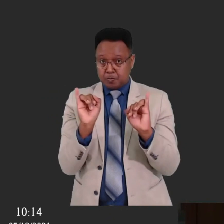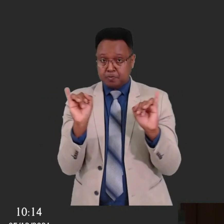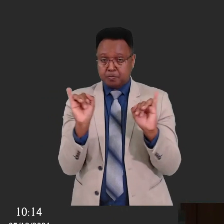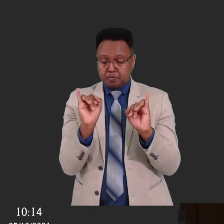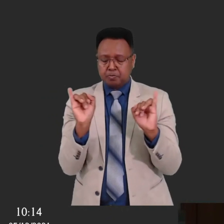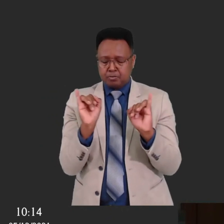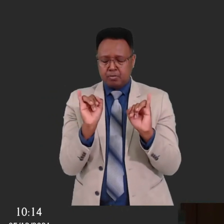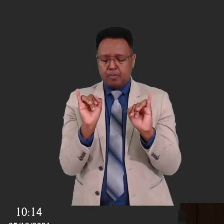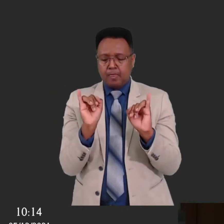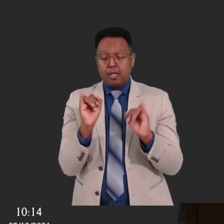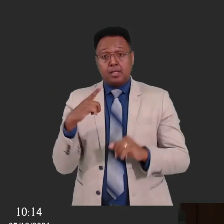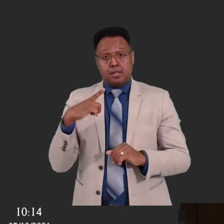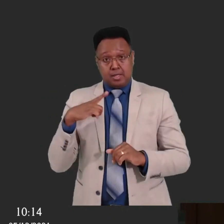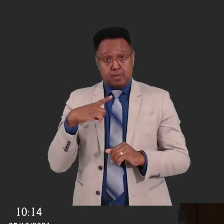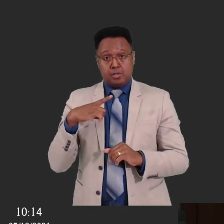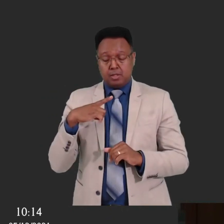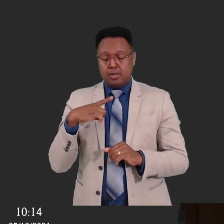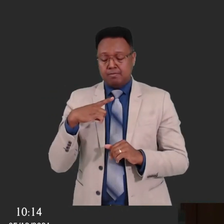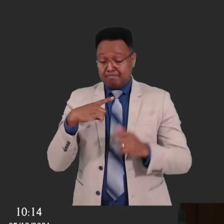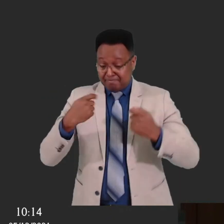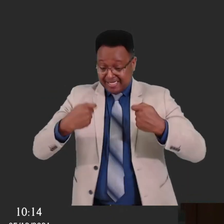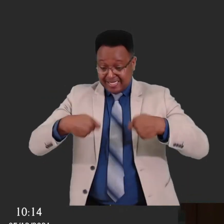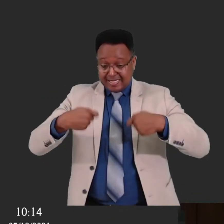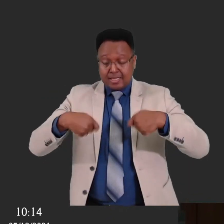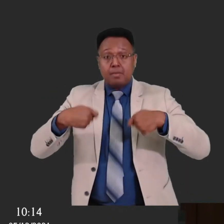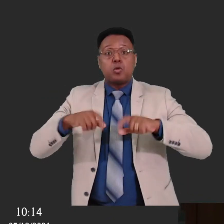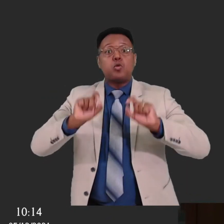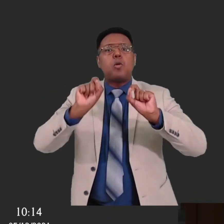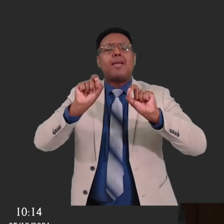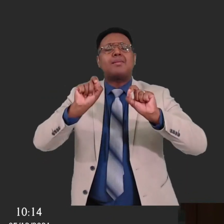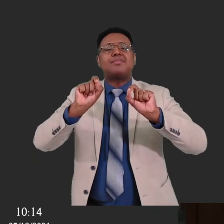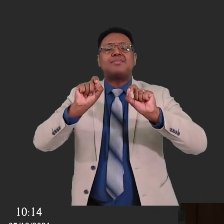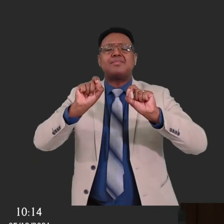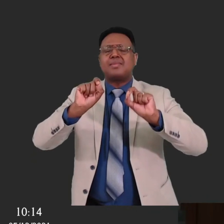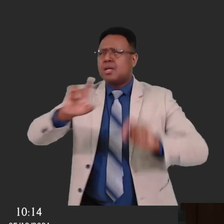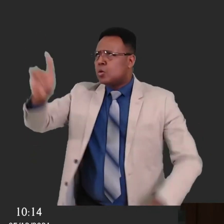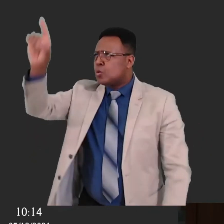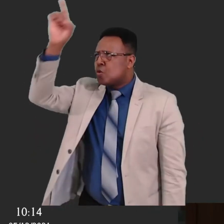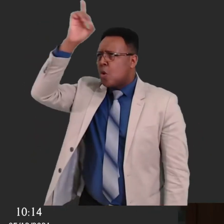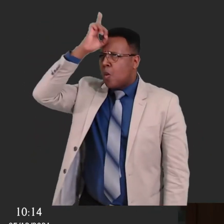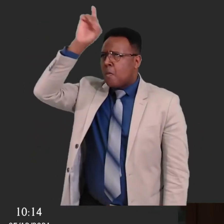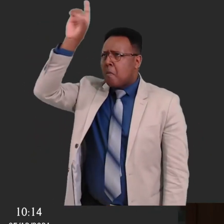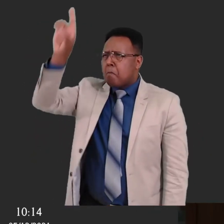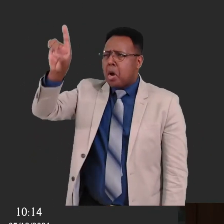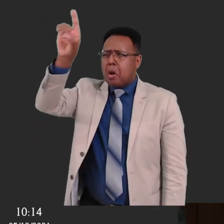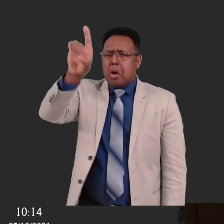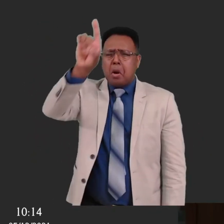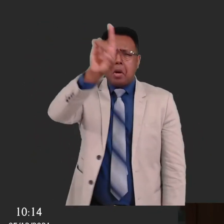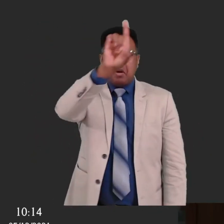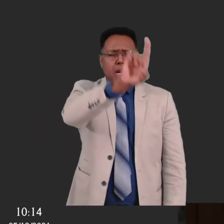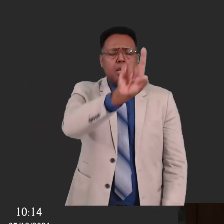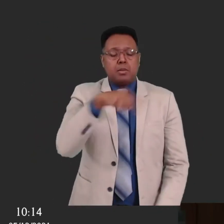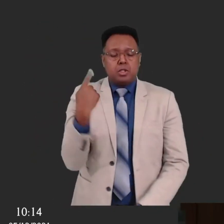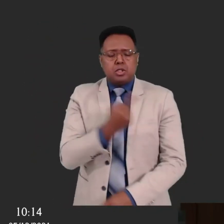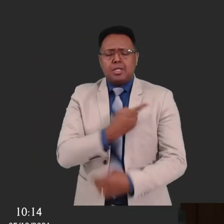se menciona, mas precisamos clamar pelos dons de Deus, pelas virtudes de